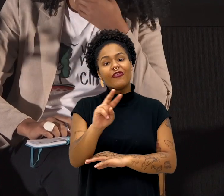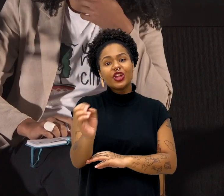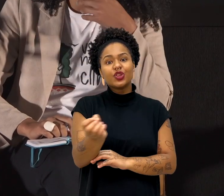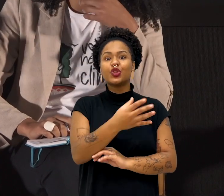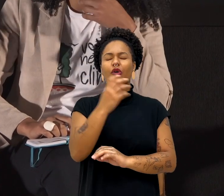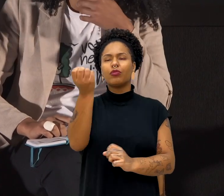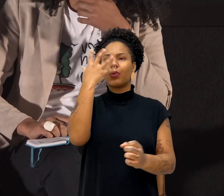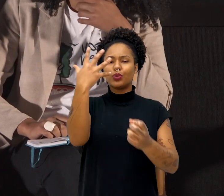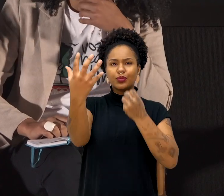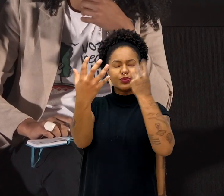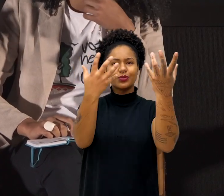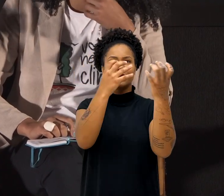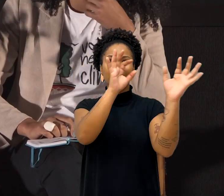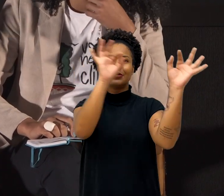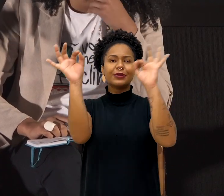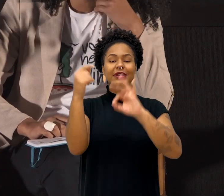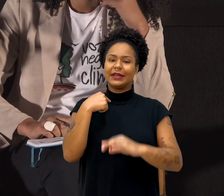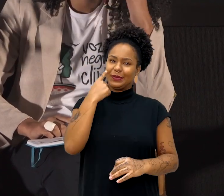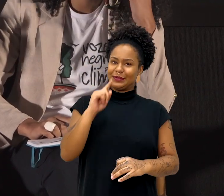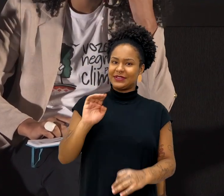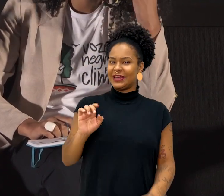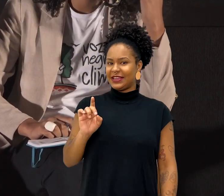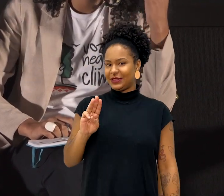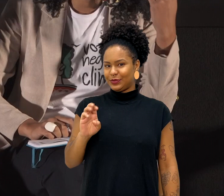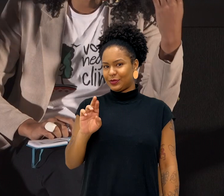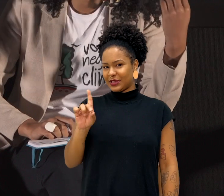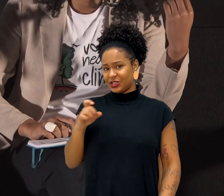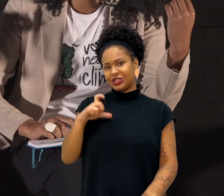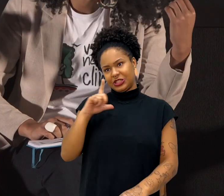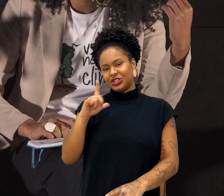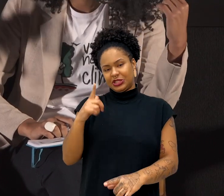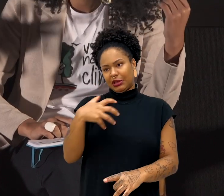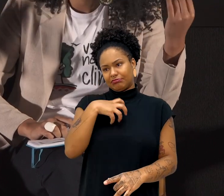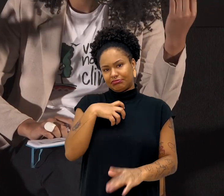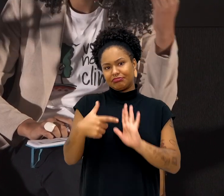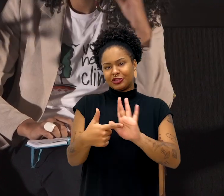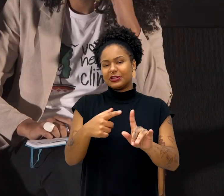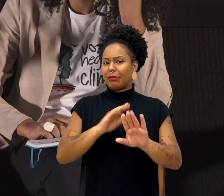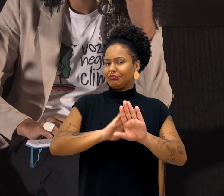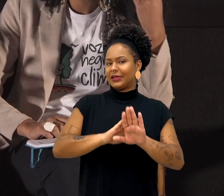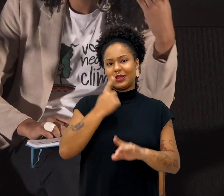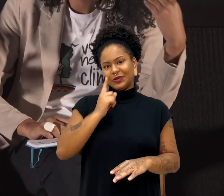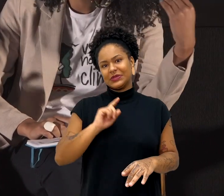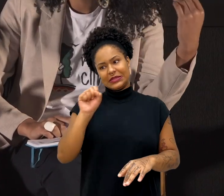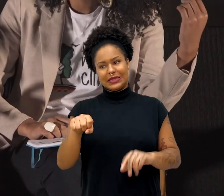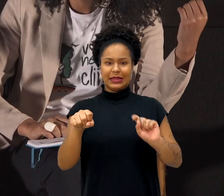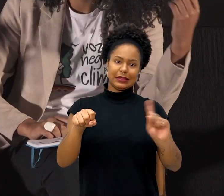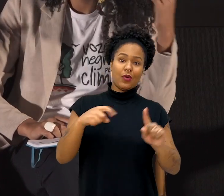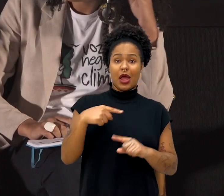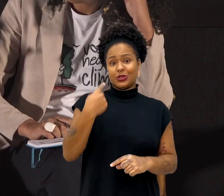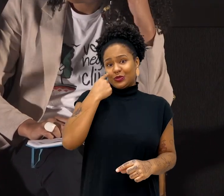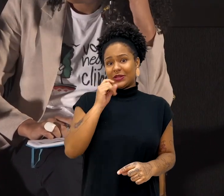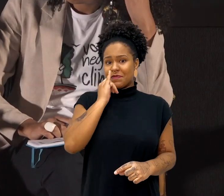eu já assisti 3 vezes, e cada vez que eu assisto eu vejo novas imagens. E eu não sei se o Edward tinha essa